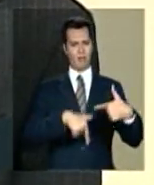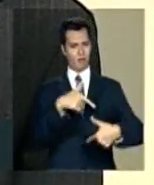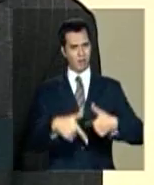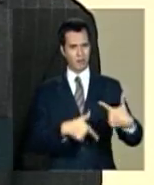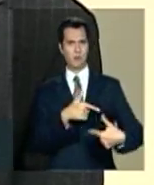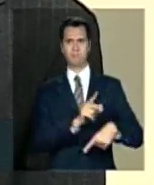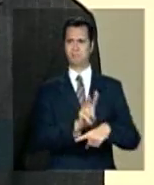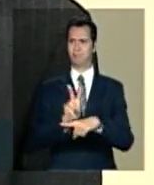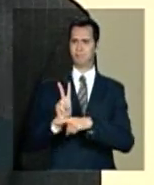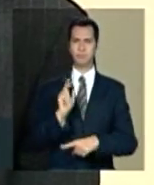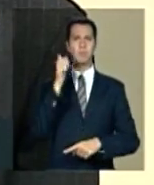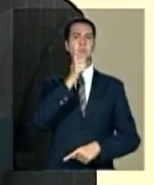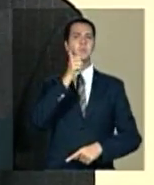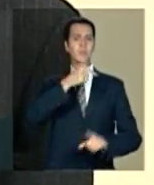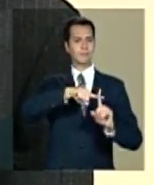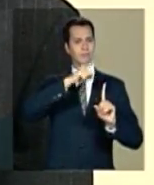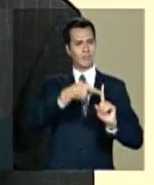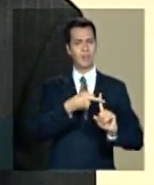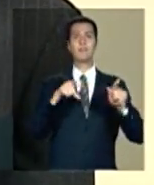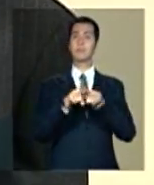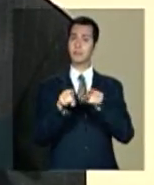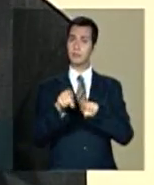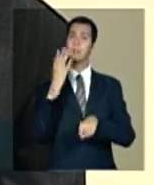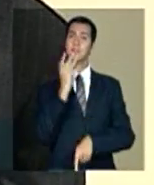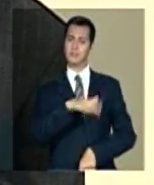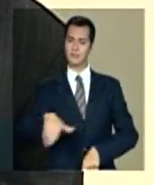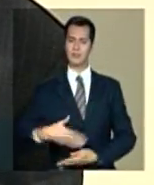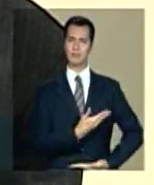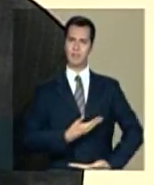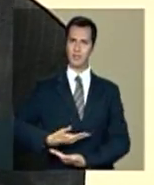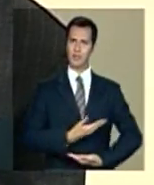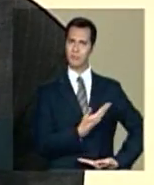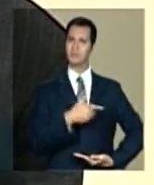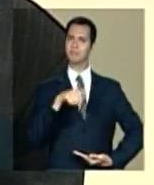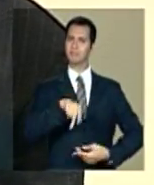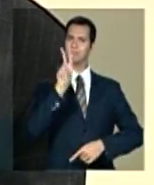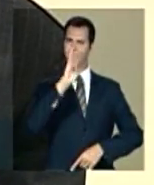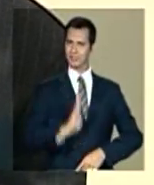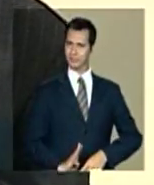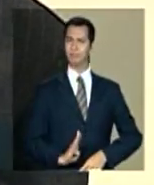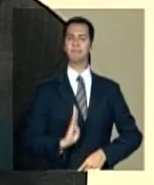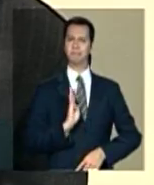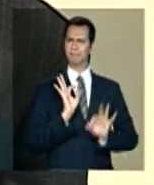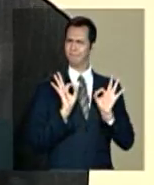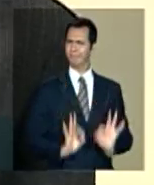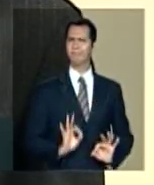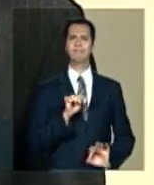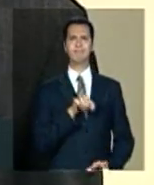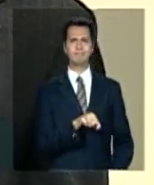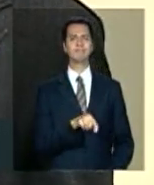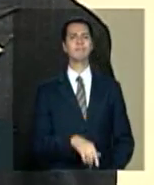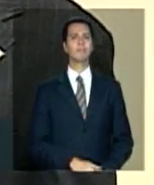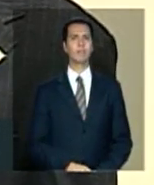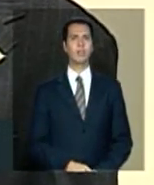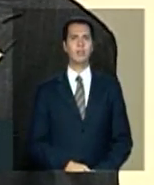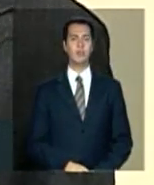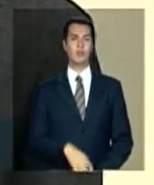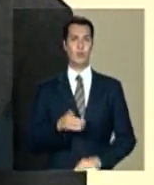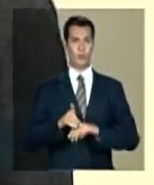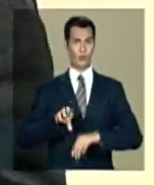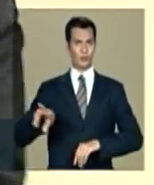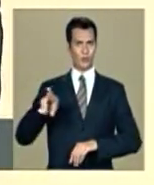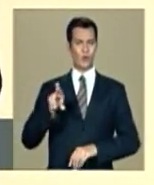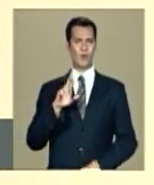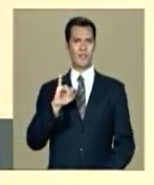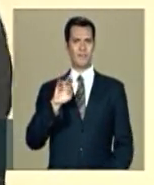respeito da gestantes das crianças do nosso país o Doutor Ivo sempre fala quando a gente lançou rede cegonha